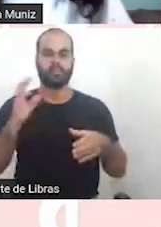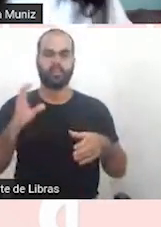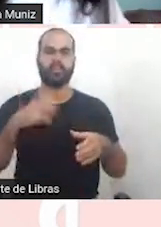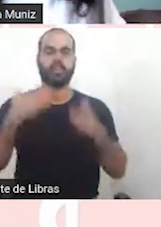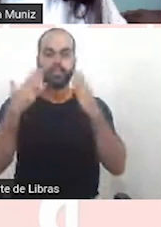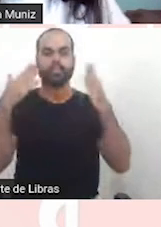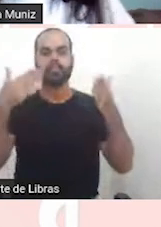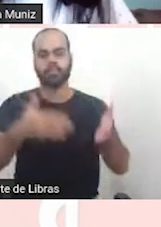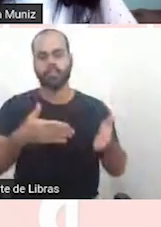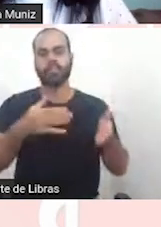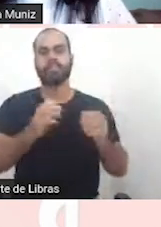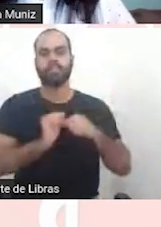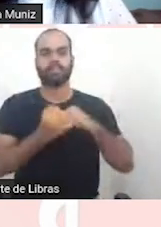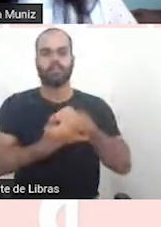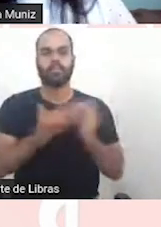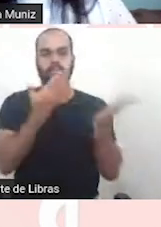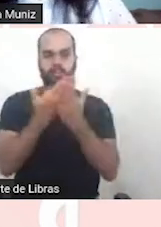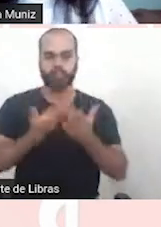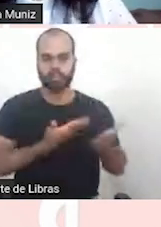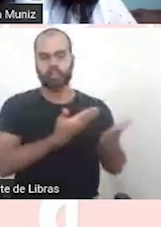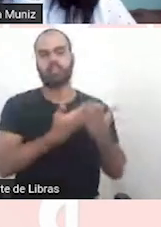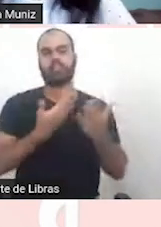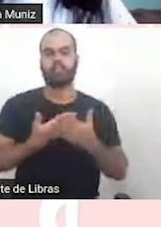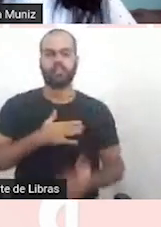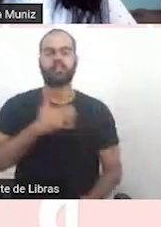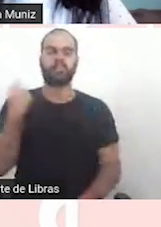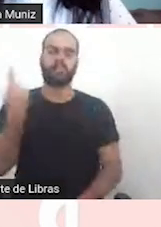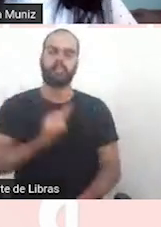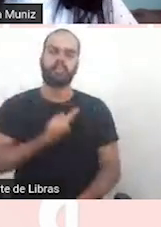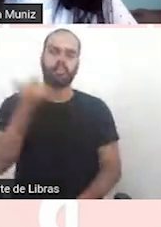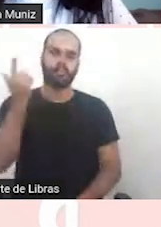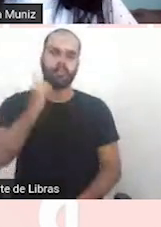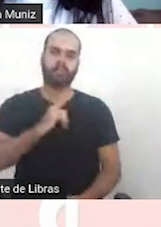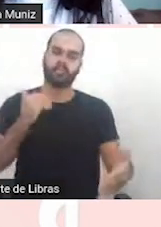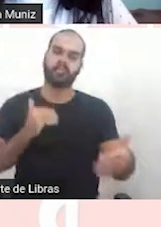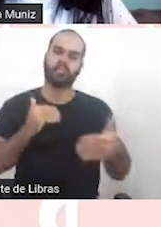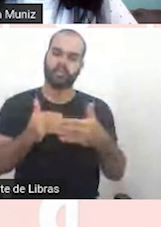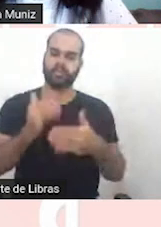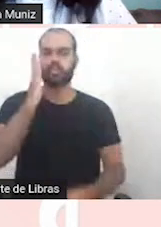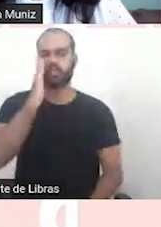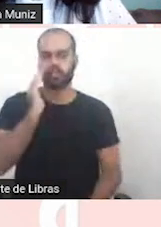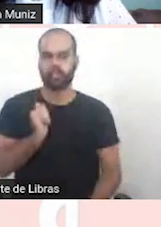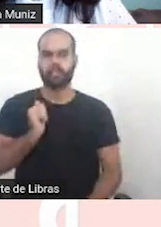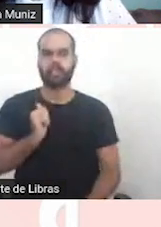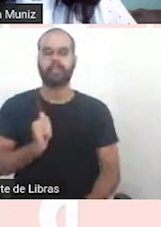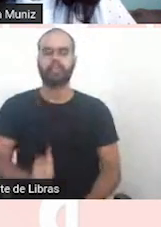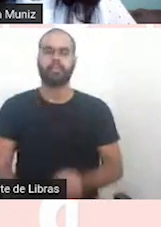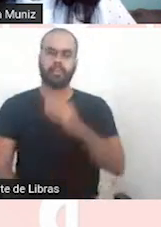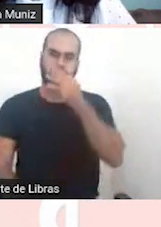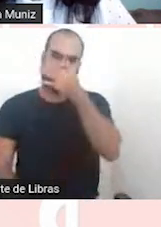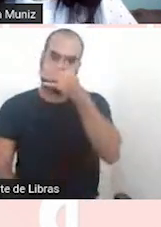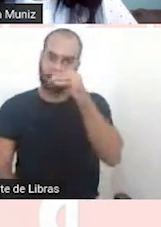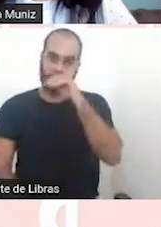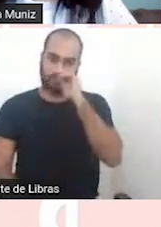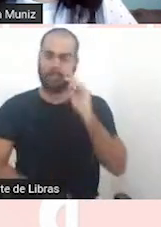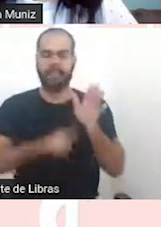coronavírus, tem estudado bastante e a gente vai conseguir, daqui a algum tempo, saber com nível de evidência importante